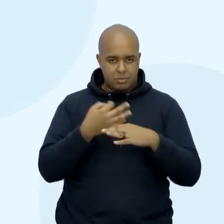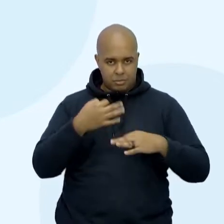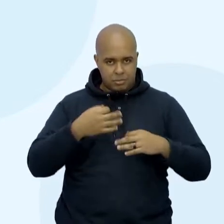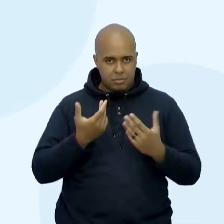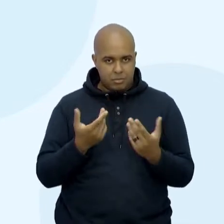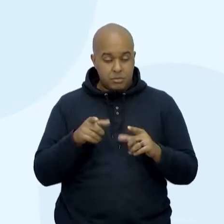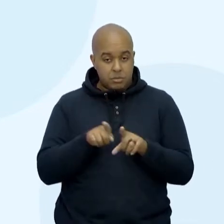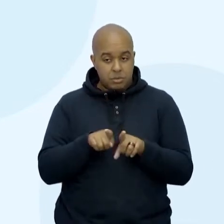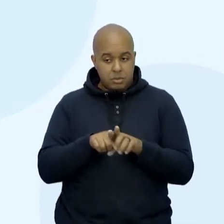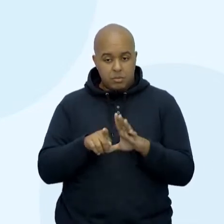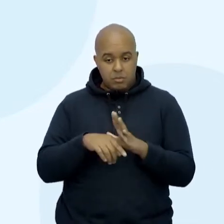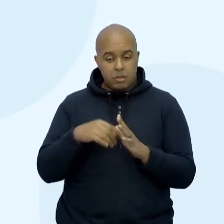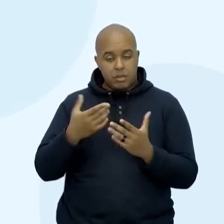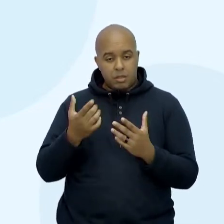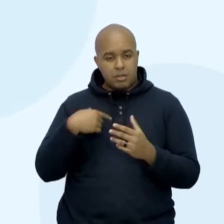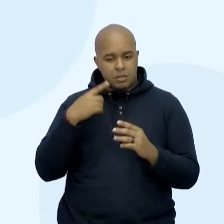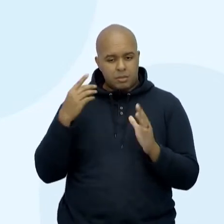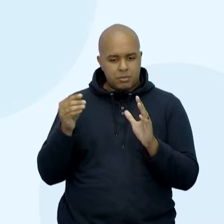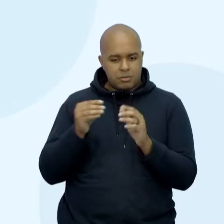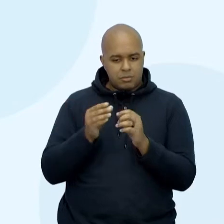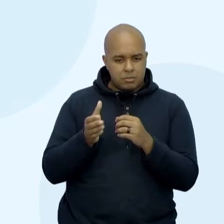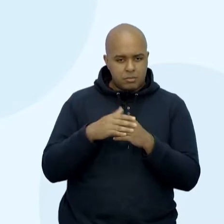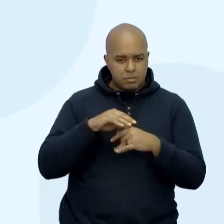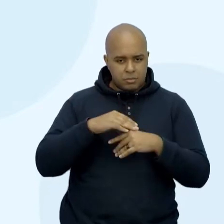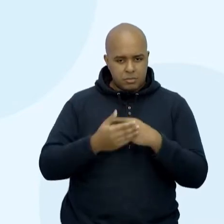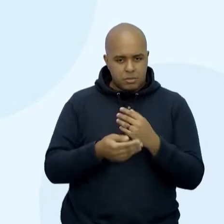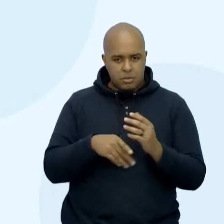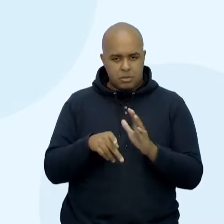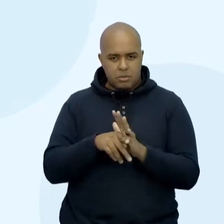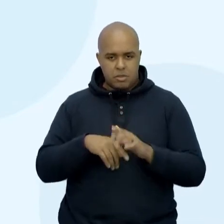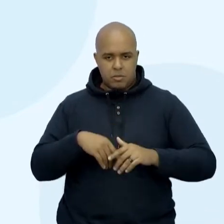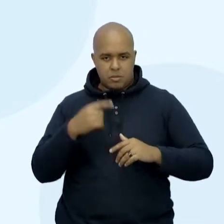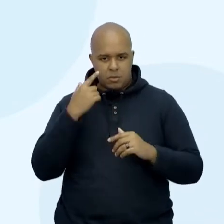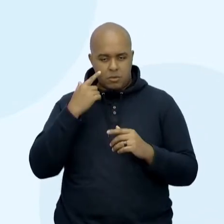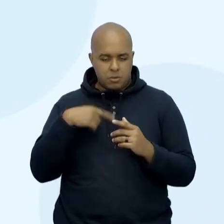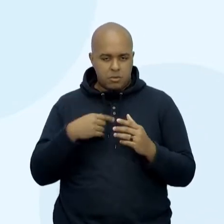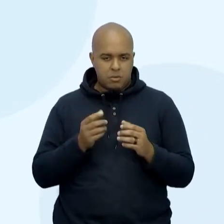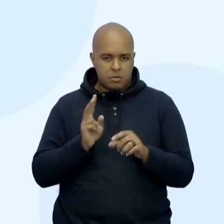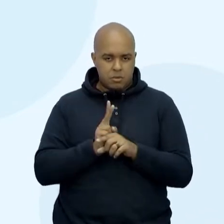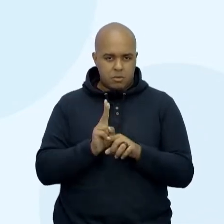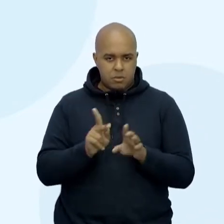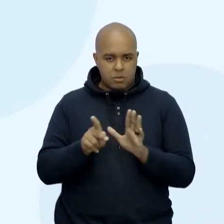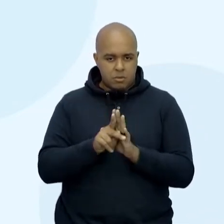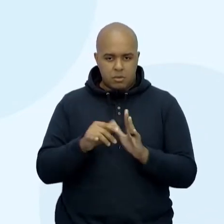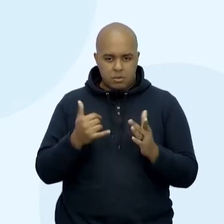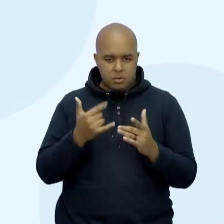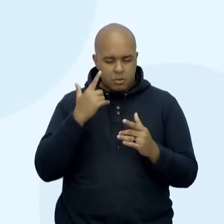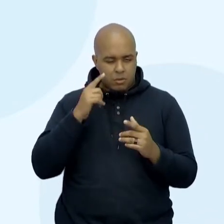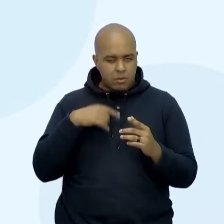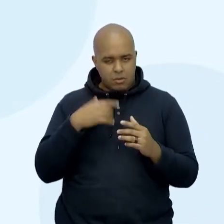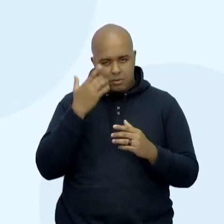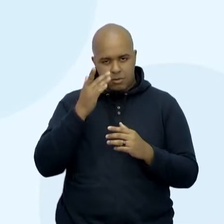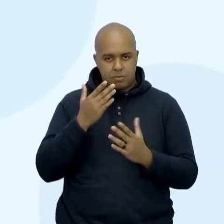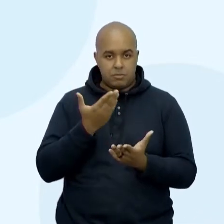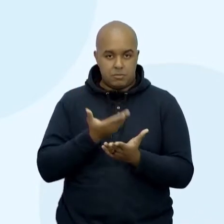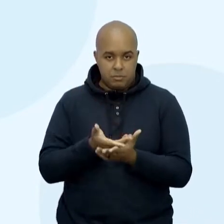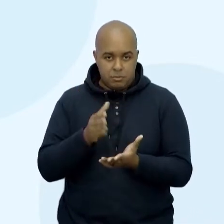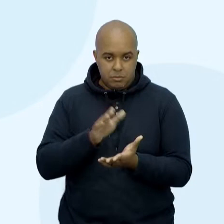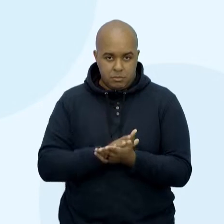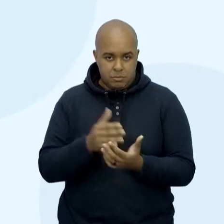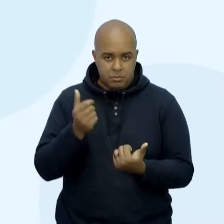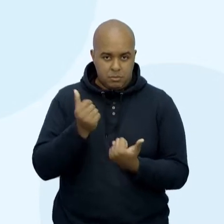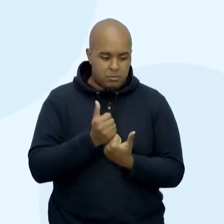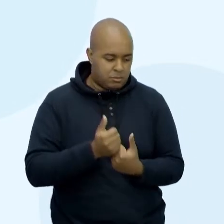tá? E aí a gente encapa o fio com esse material isolante, né, onde os elétrons não têm essa facilidade. A